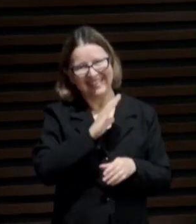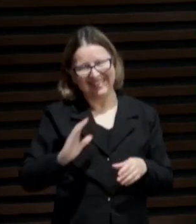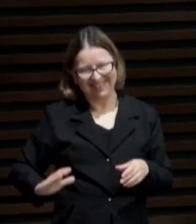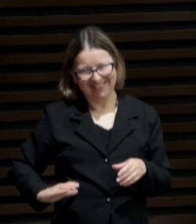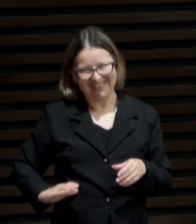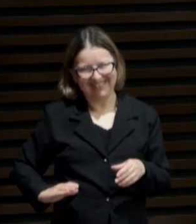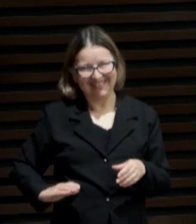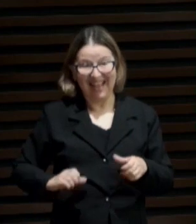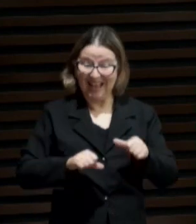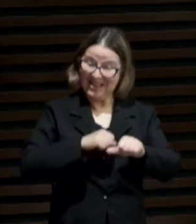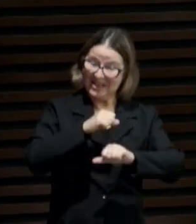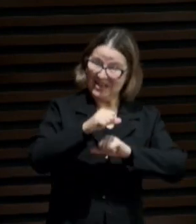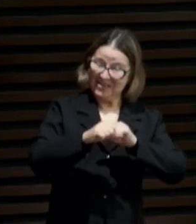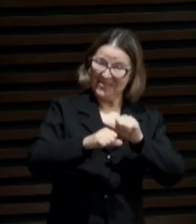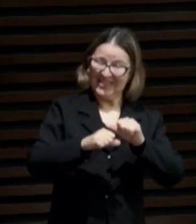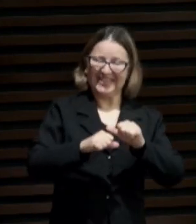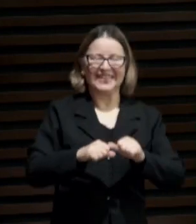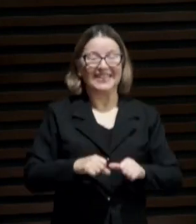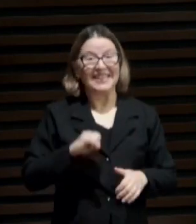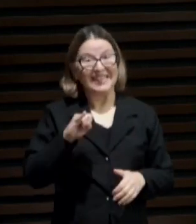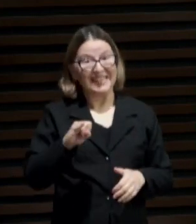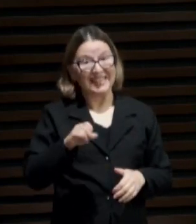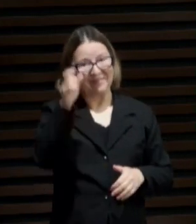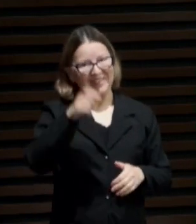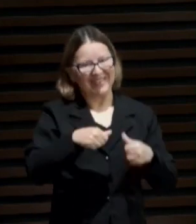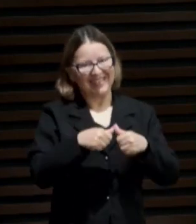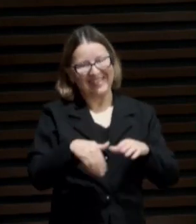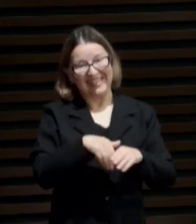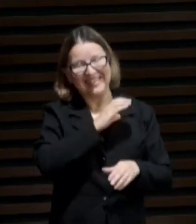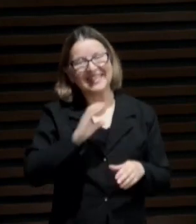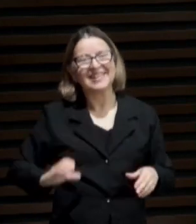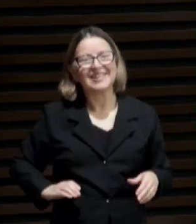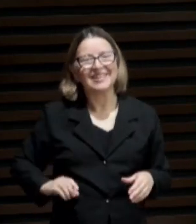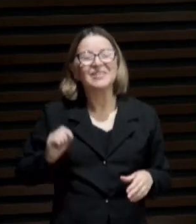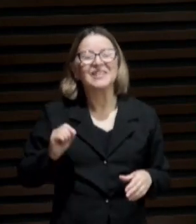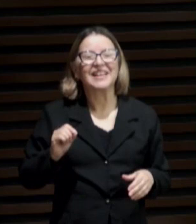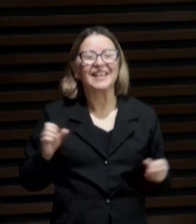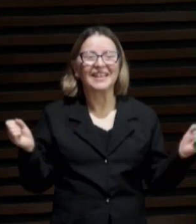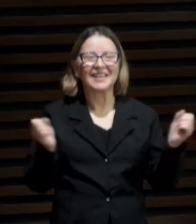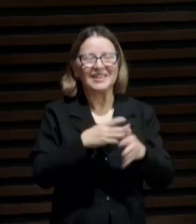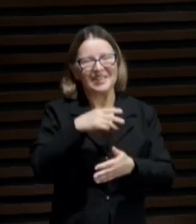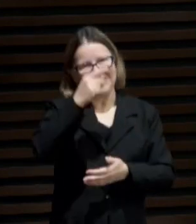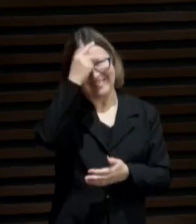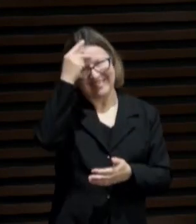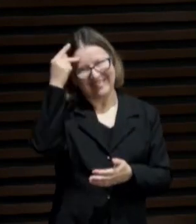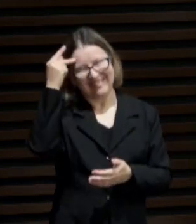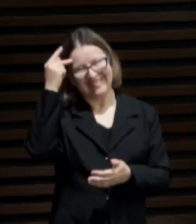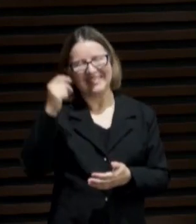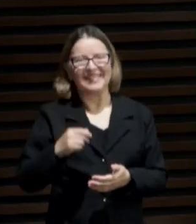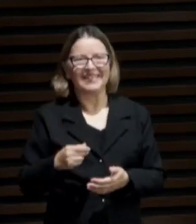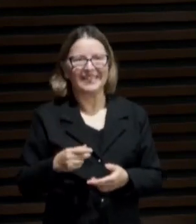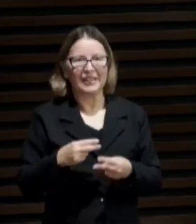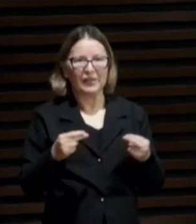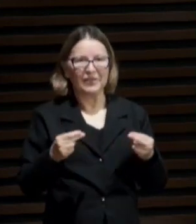muda. Se alguém está em Cristo, é o quê? Uma nova criatura. As coisas velhas